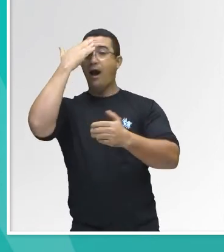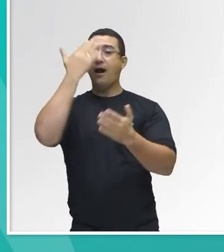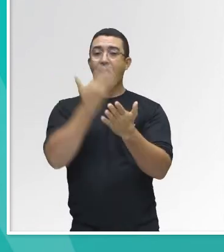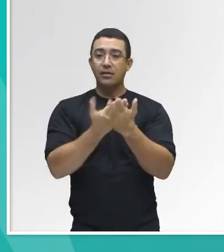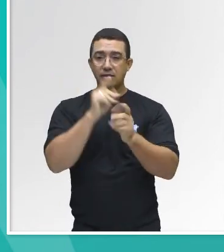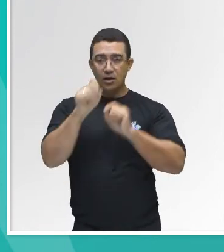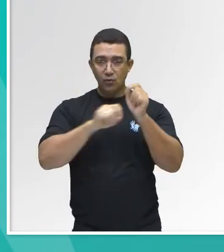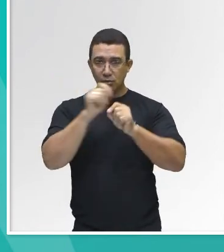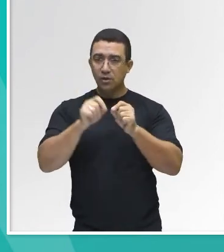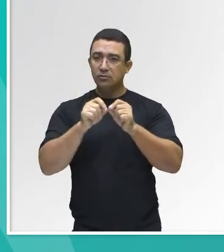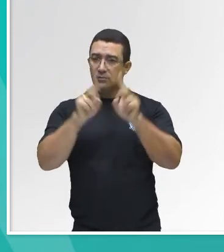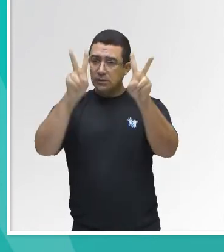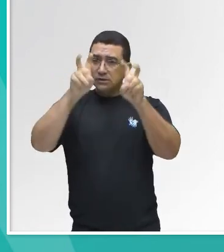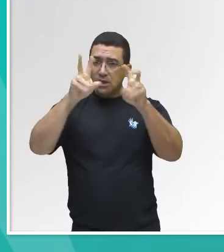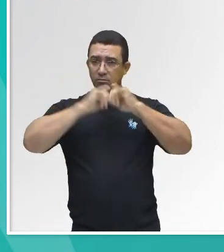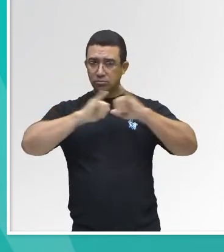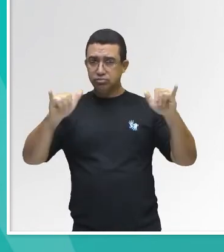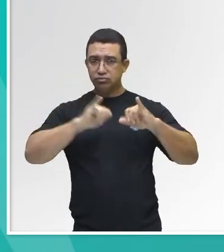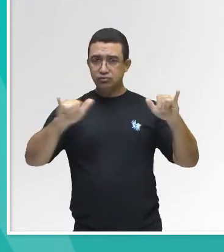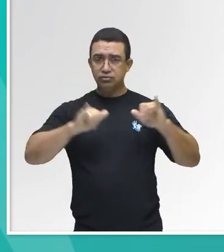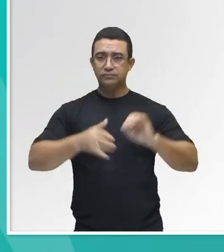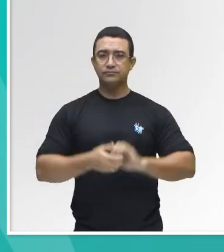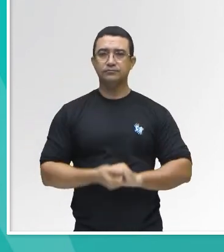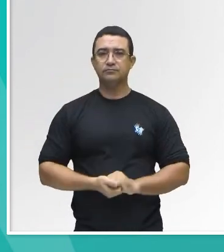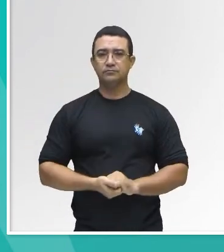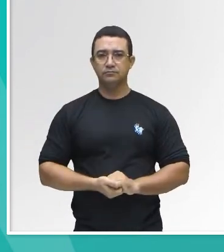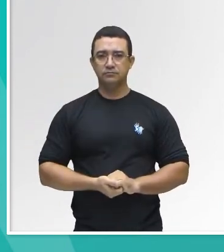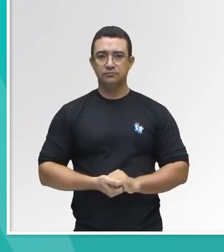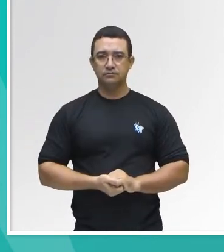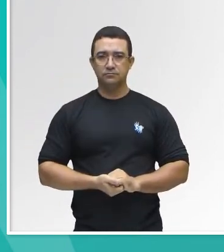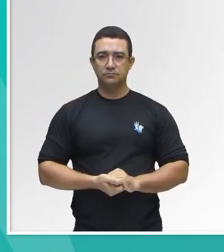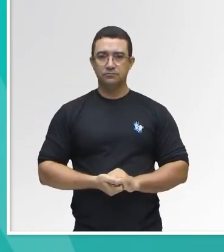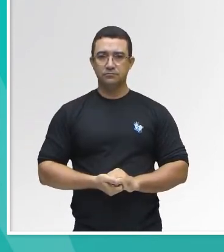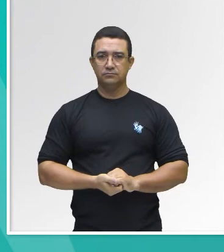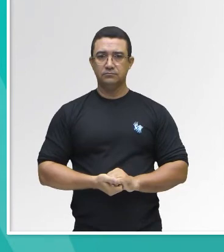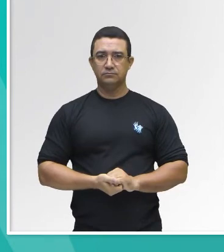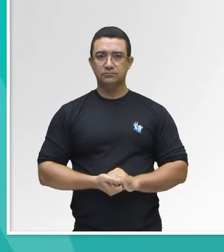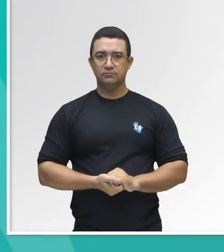que se expõe. Aí eu coloquei para você o exemplo aqui